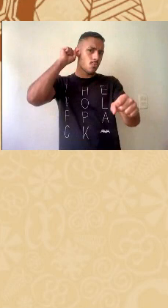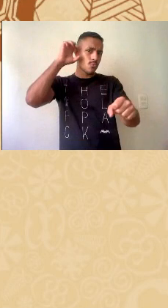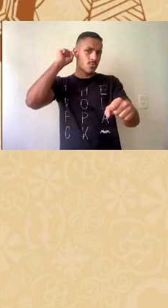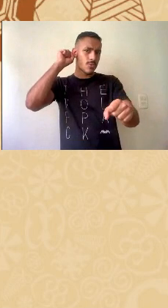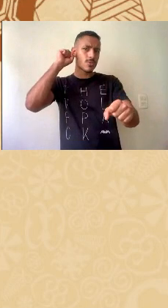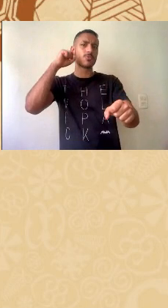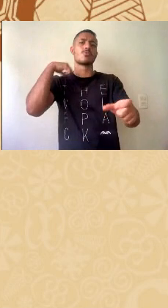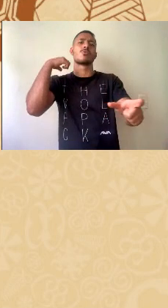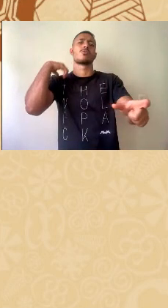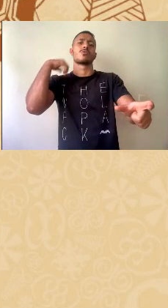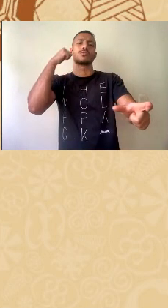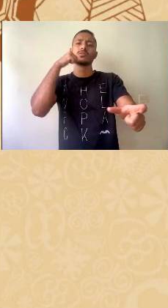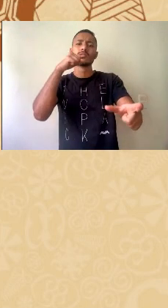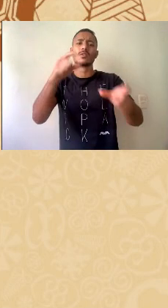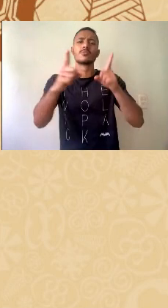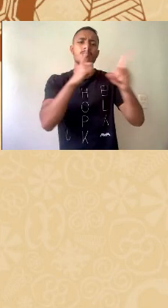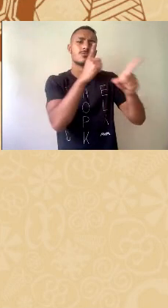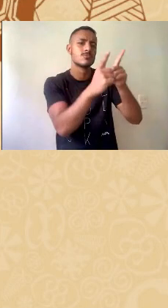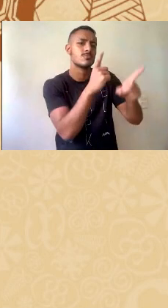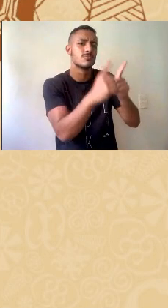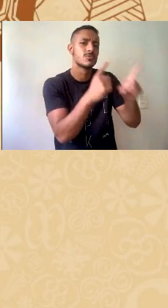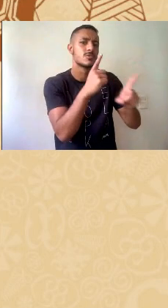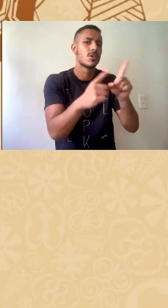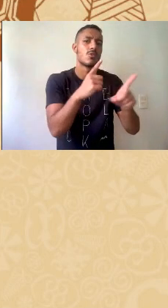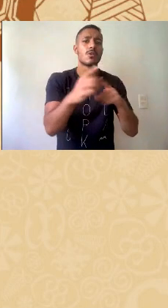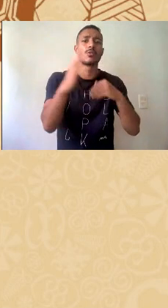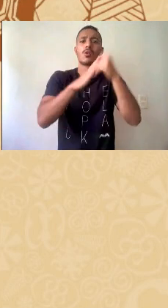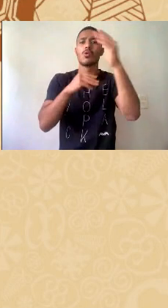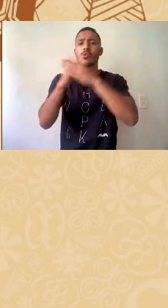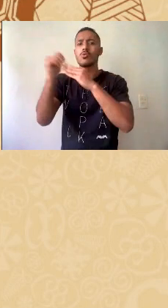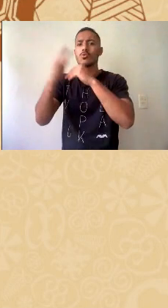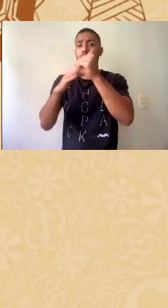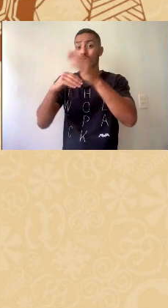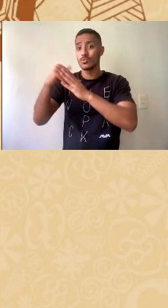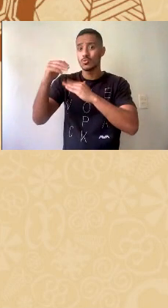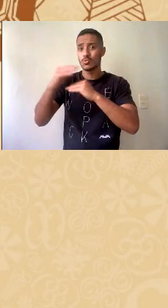ali dialogando, aprendendo e construindo um saber.